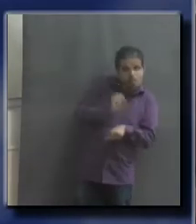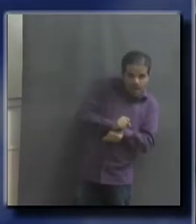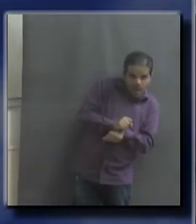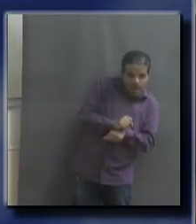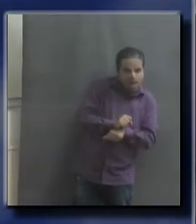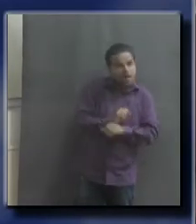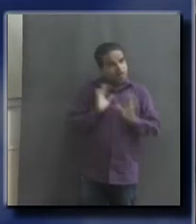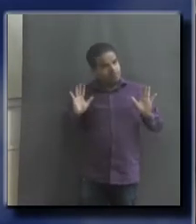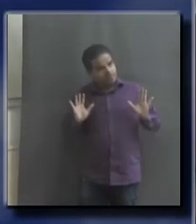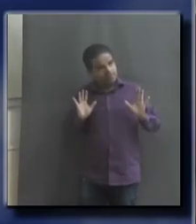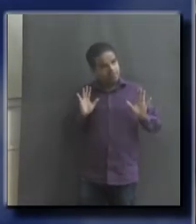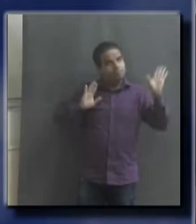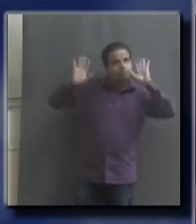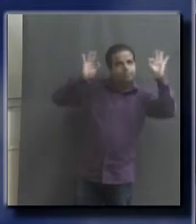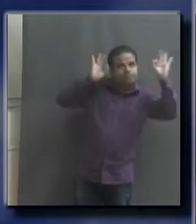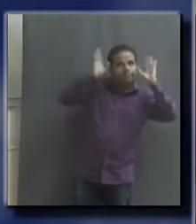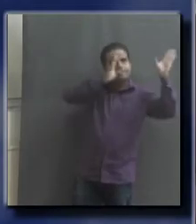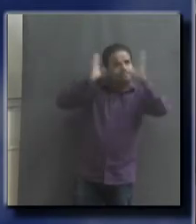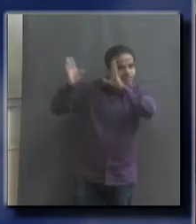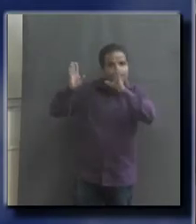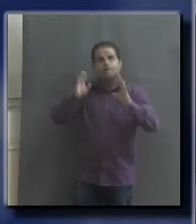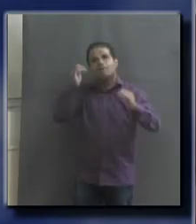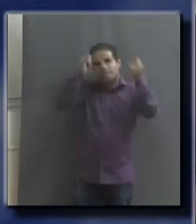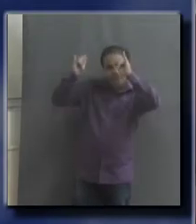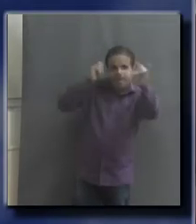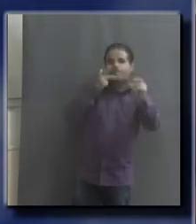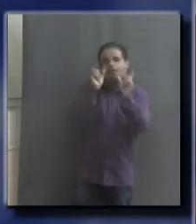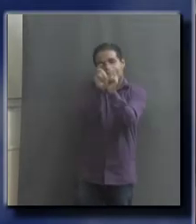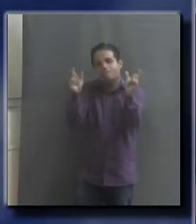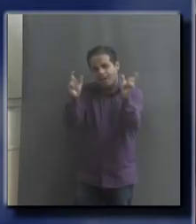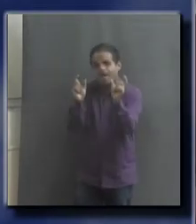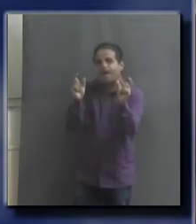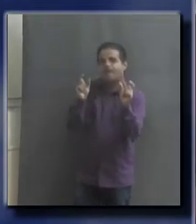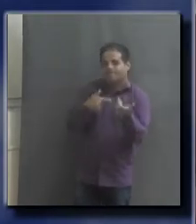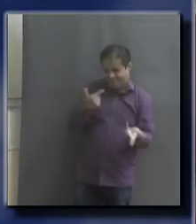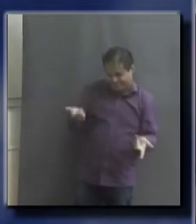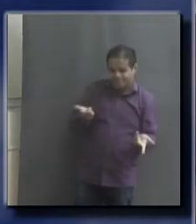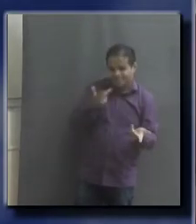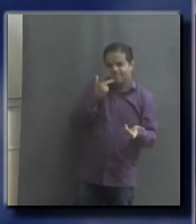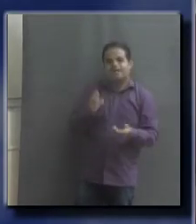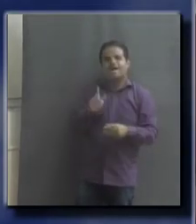porque eu estou reorganizando as palavras para não falar gíria. Tá? Só para...